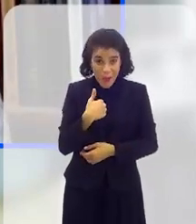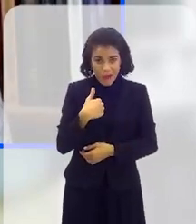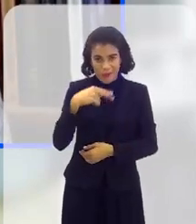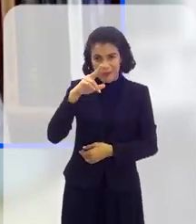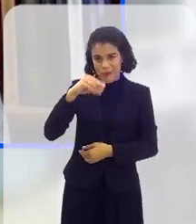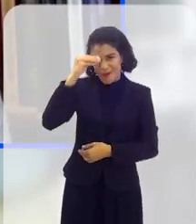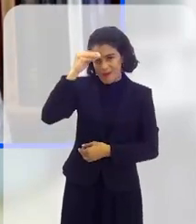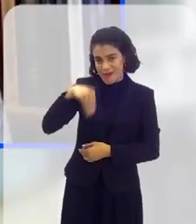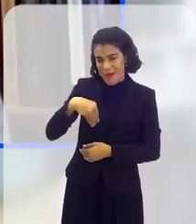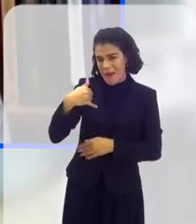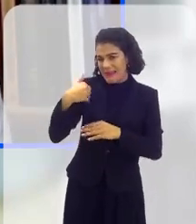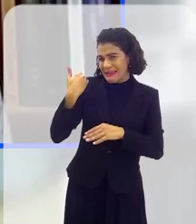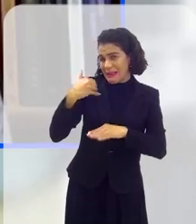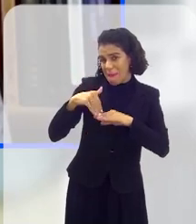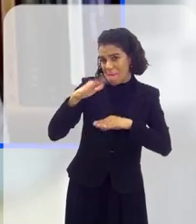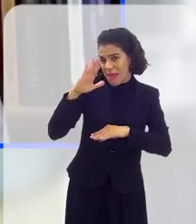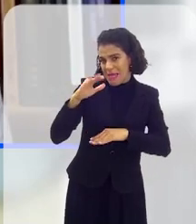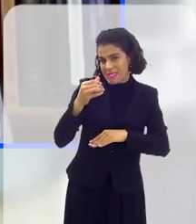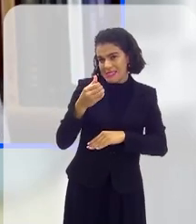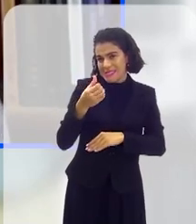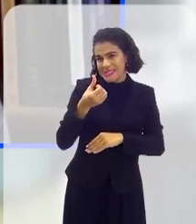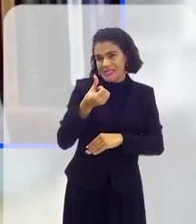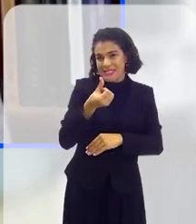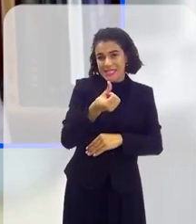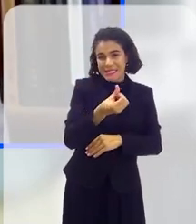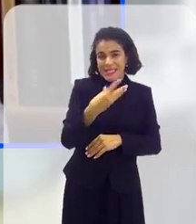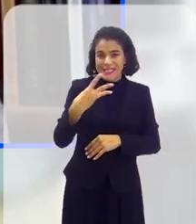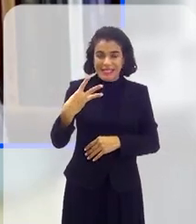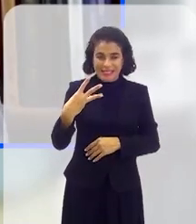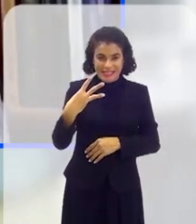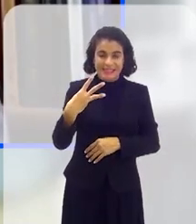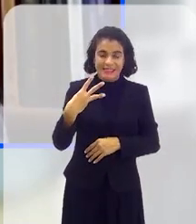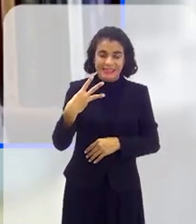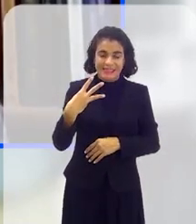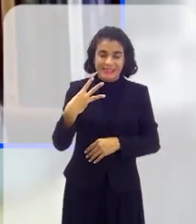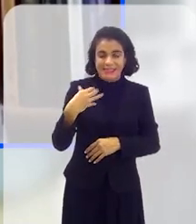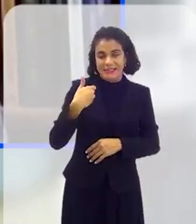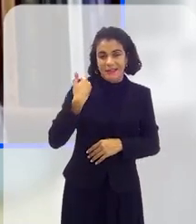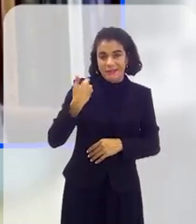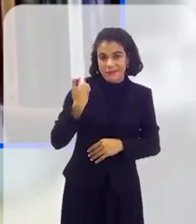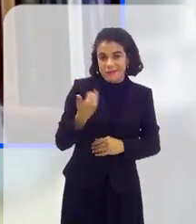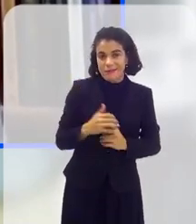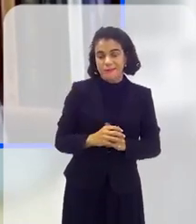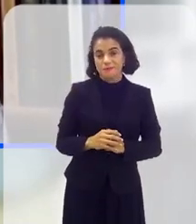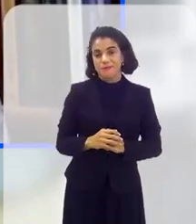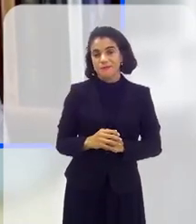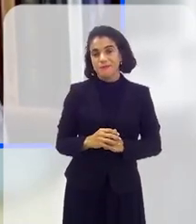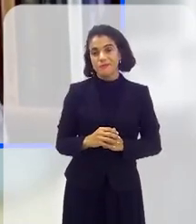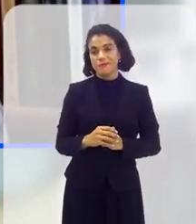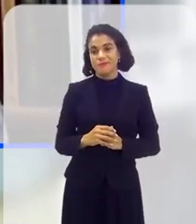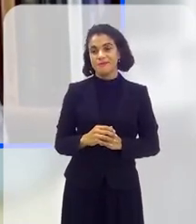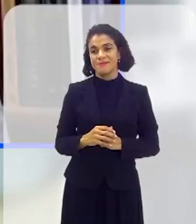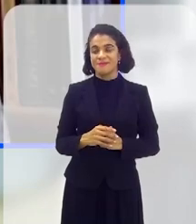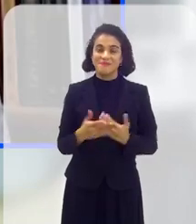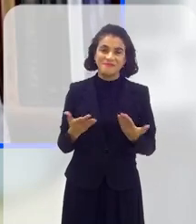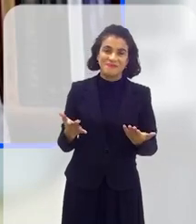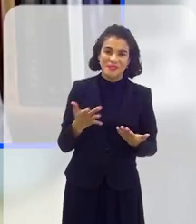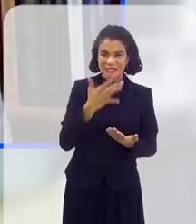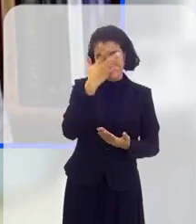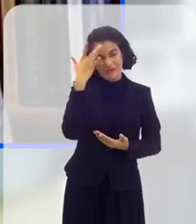na verdade, eu nunca desisti. Hoje eu estou com mais de 60 anos, estou com 60, vou fazer 63 anos,